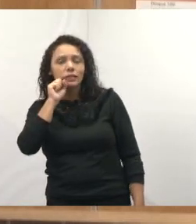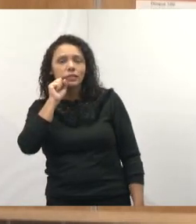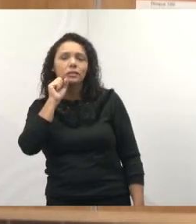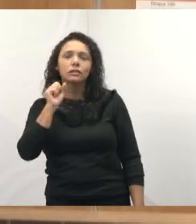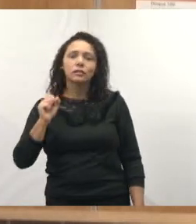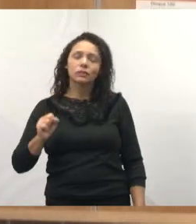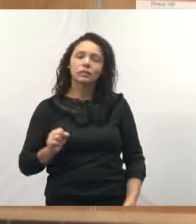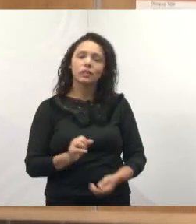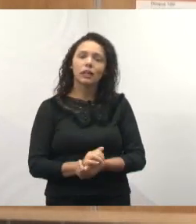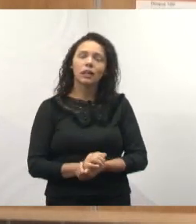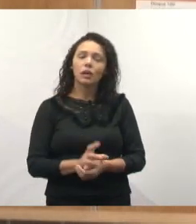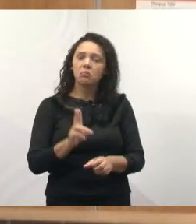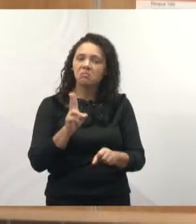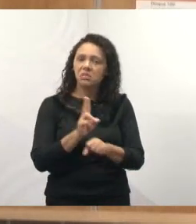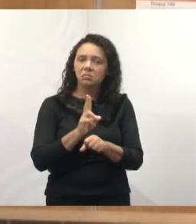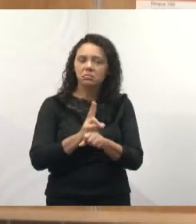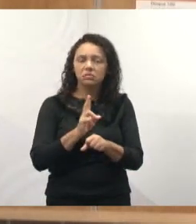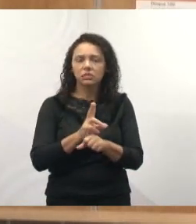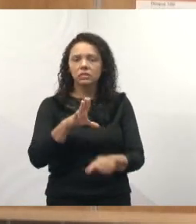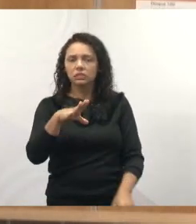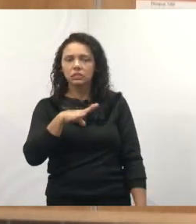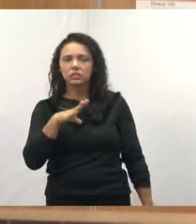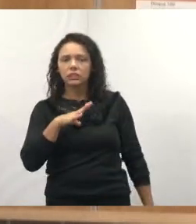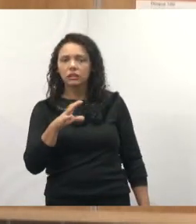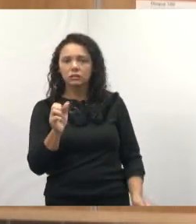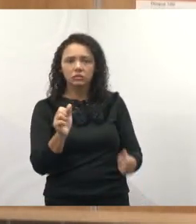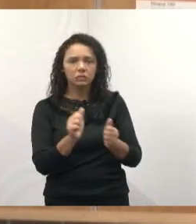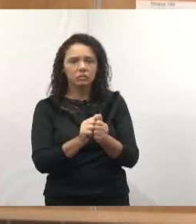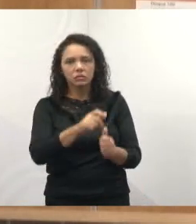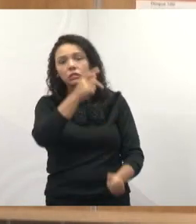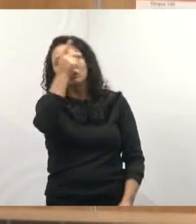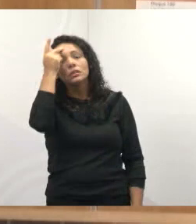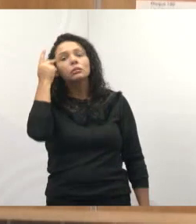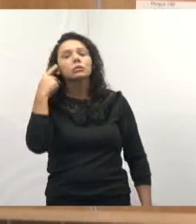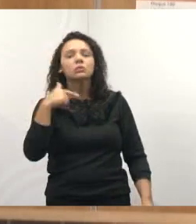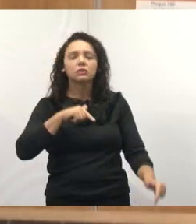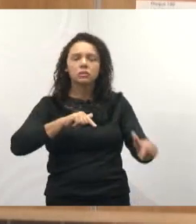aos trabalhadores aqui do nosso município.